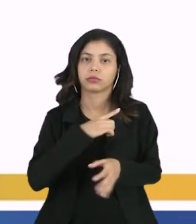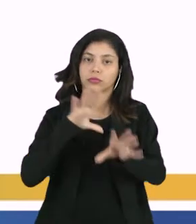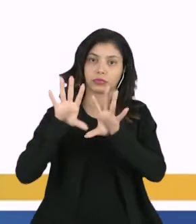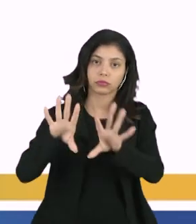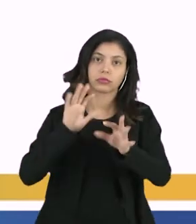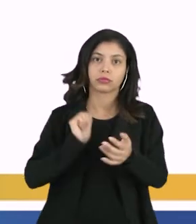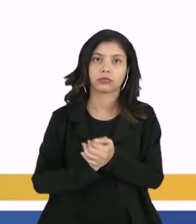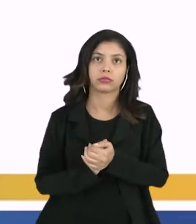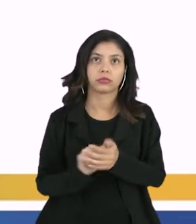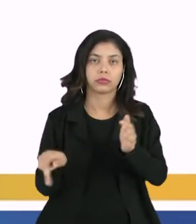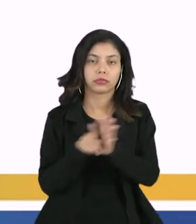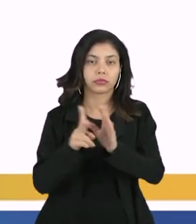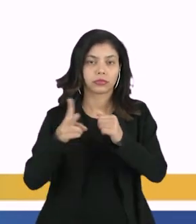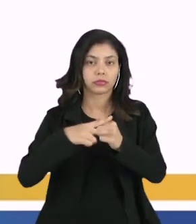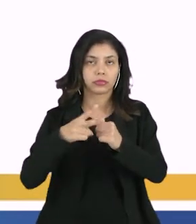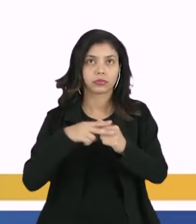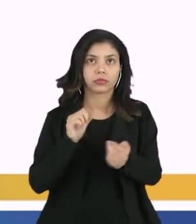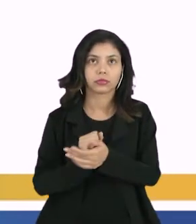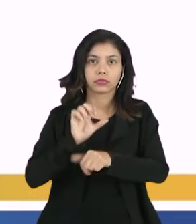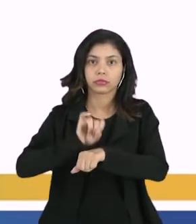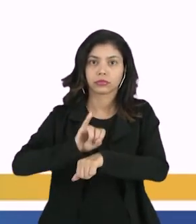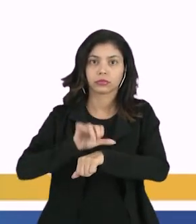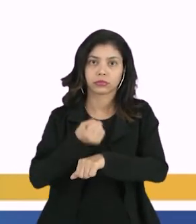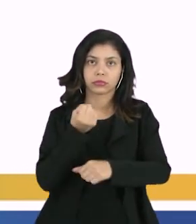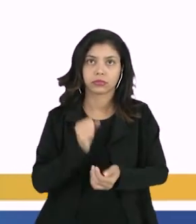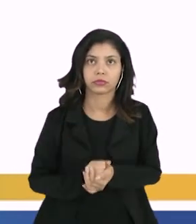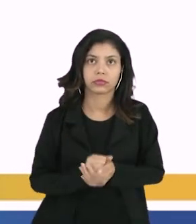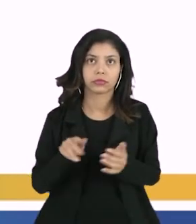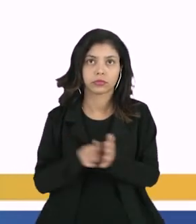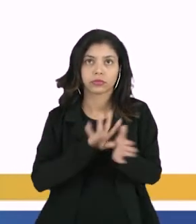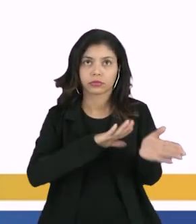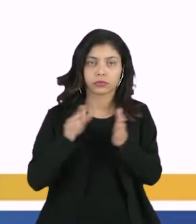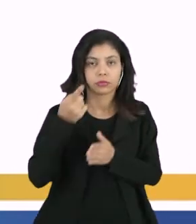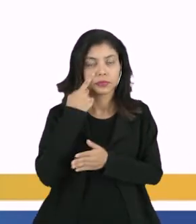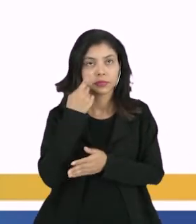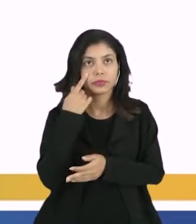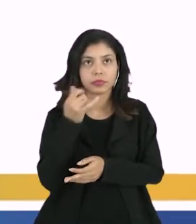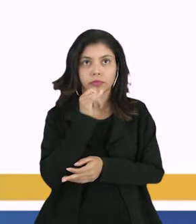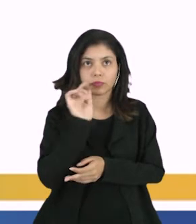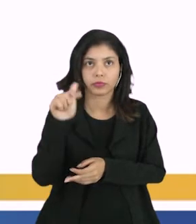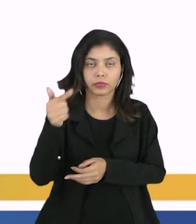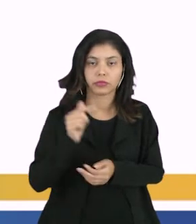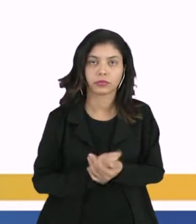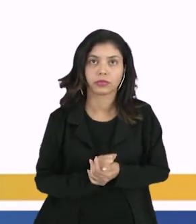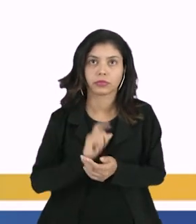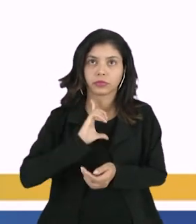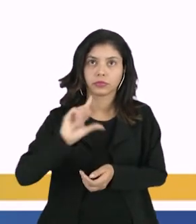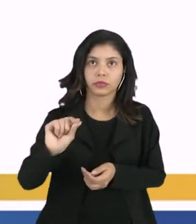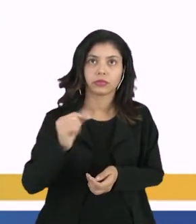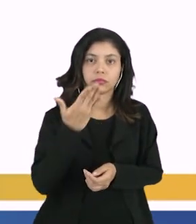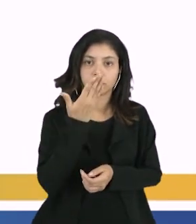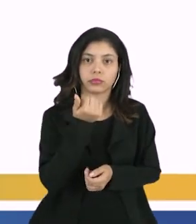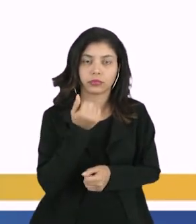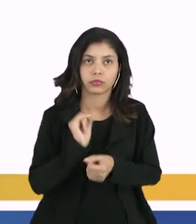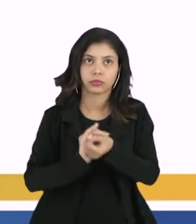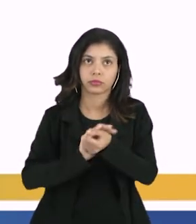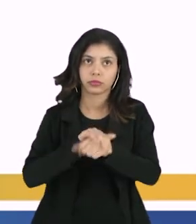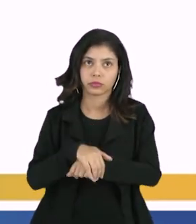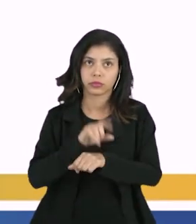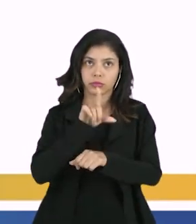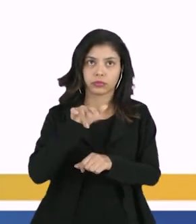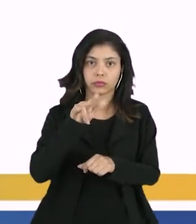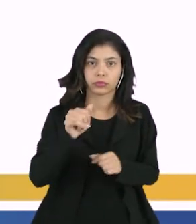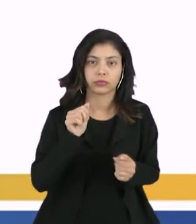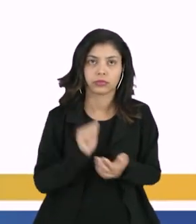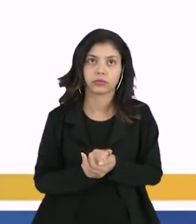de ser um verbo e passou a ser um substantivo. Observe que no exemplo seguinte, fui jantar ontem à noite com o